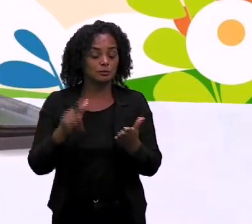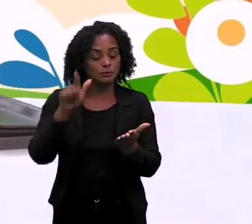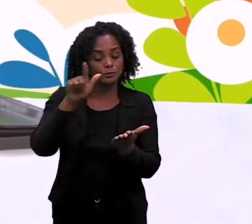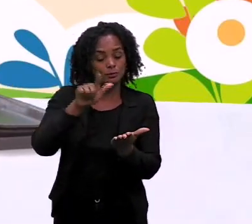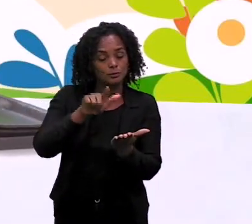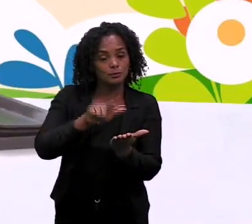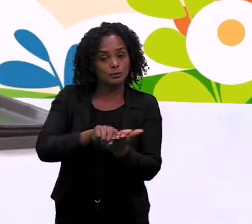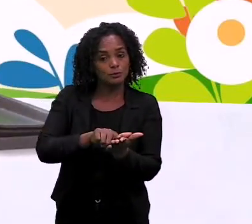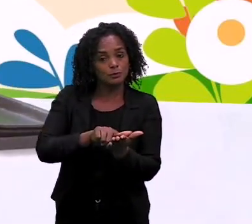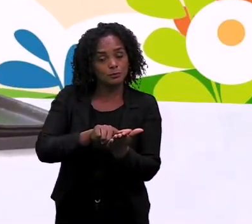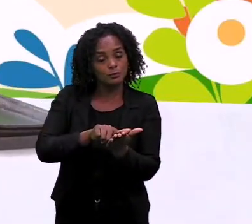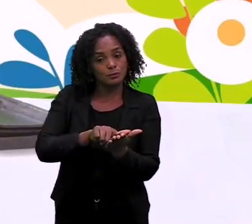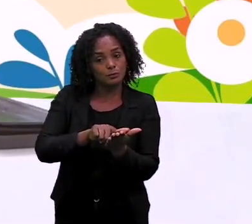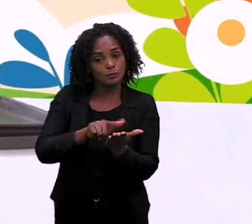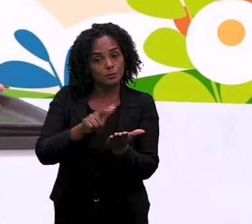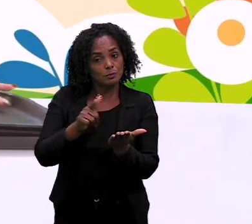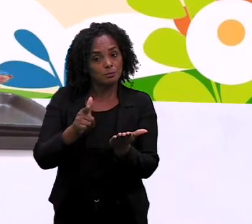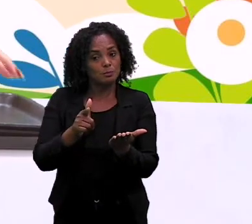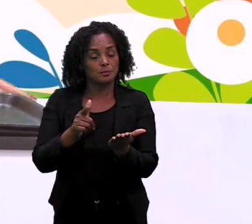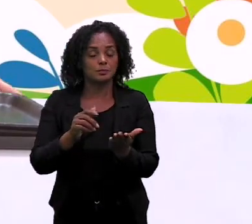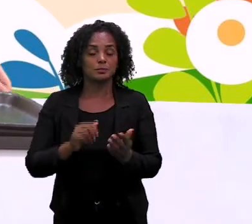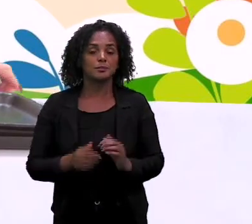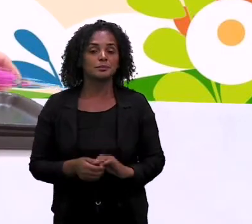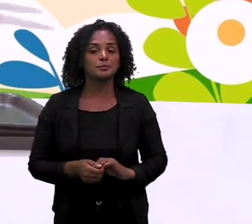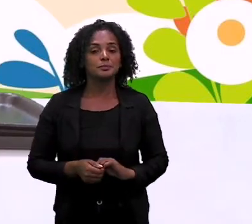folha A4